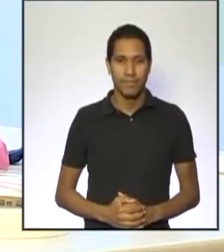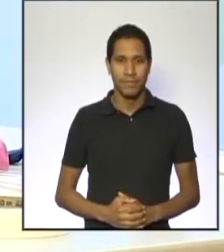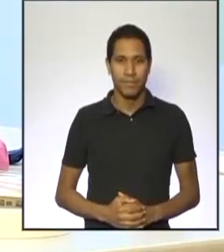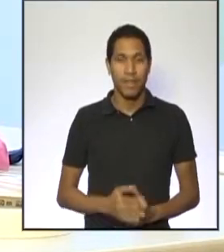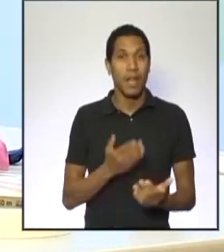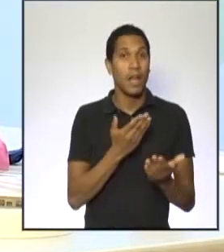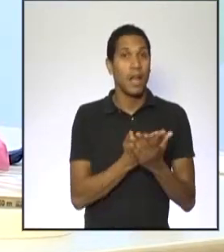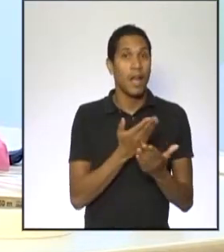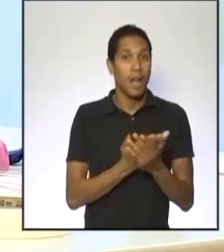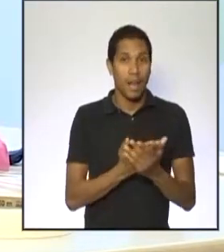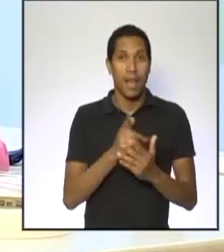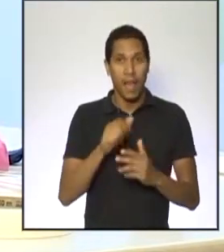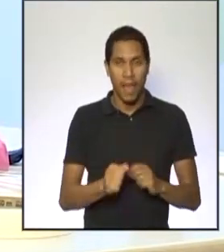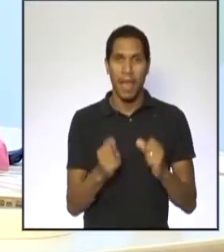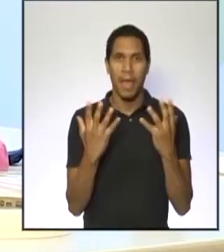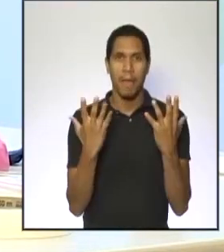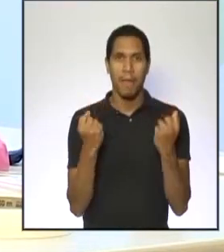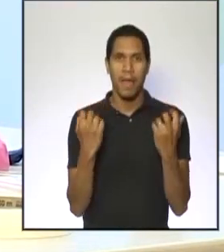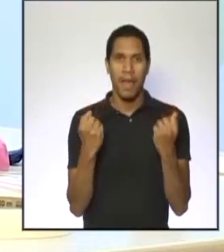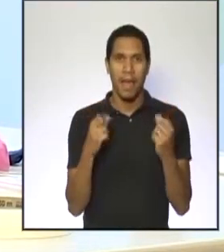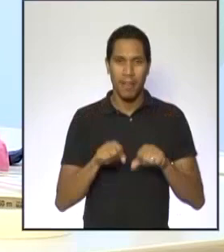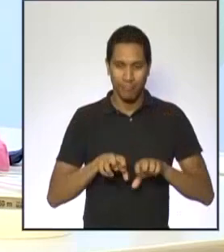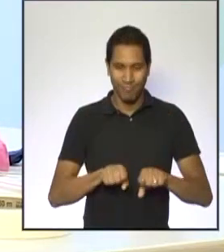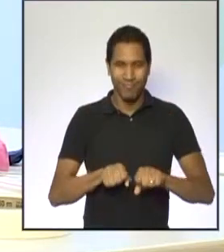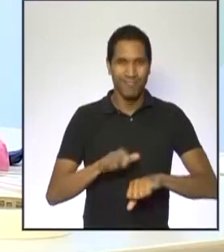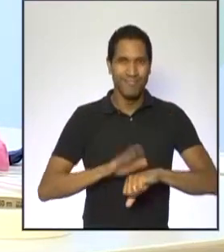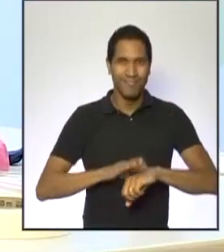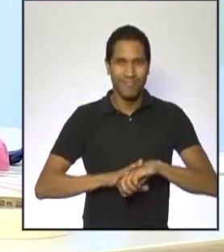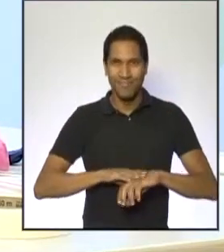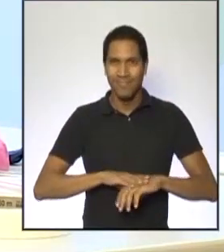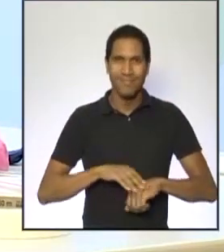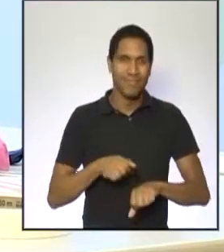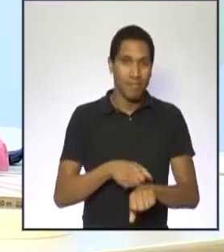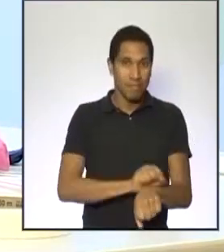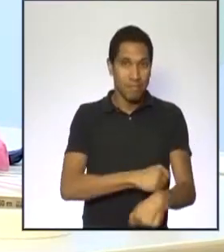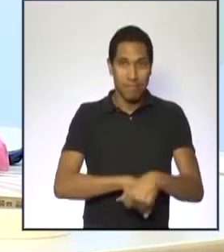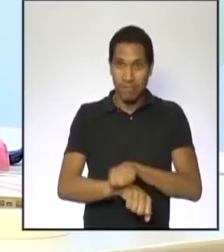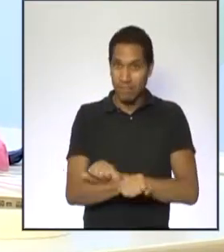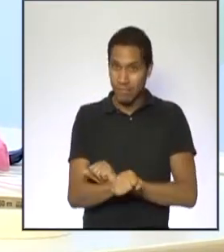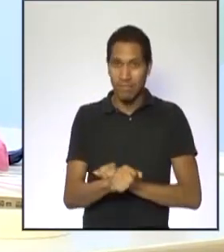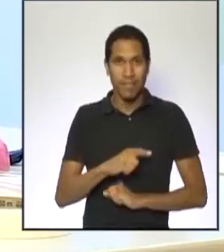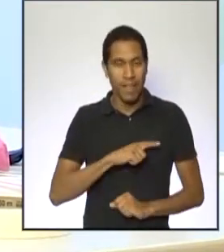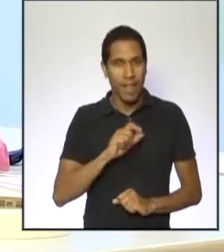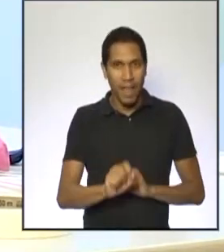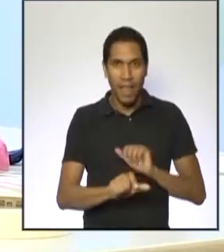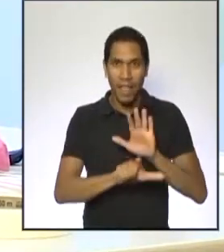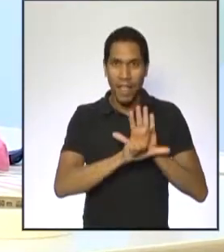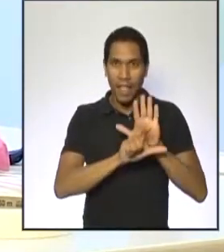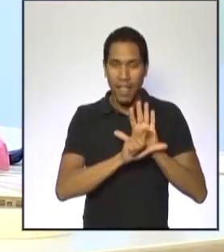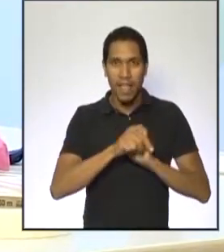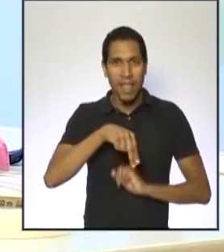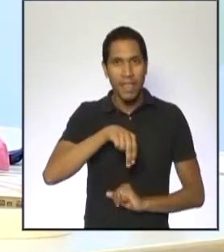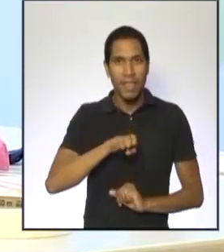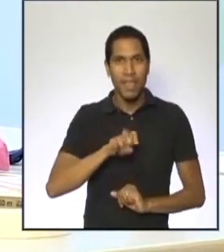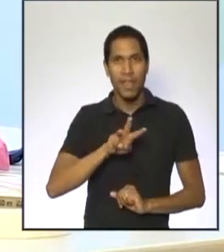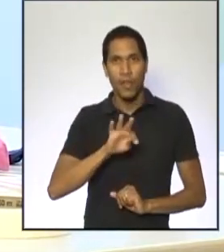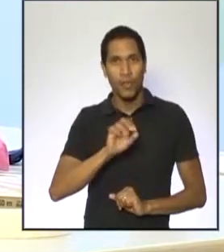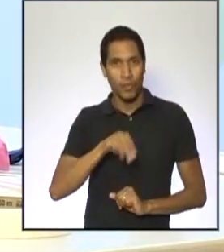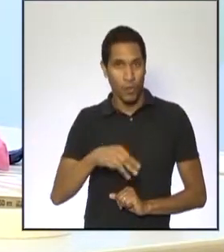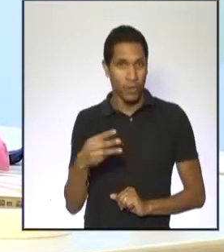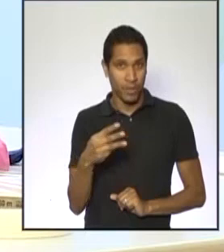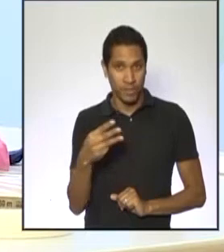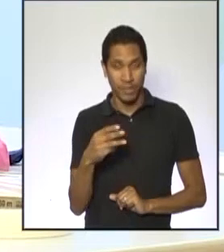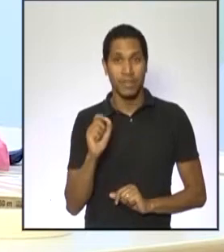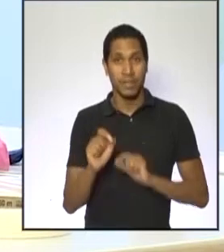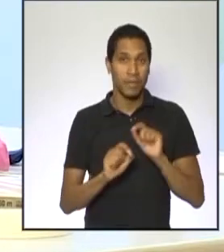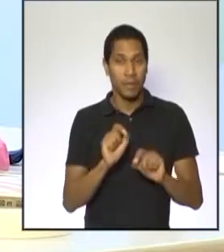Nossa aula Mão na Massa. Terceira lei de Newton, ação e reação, trabalhando novamente com